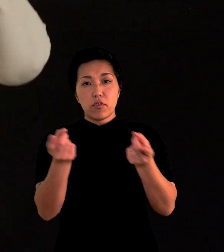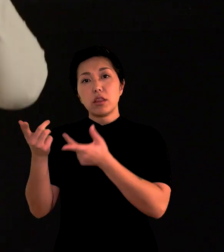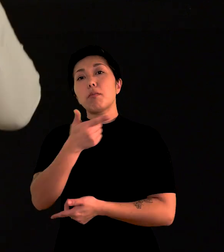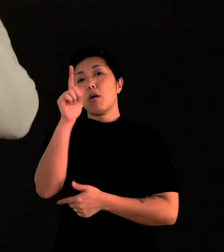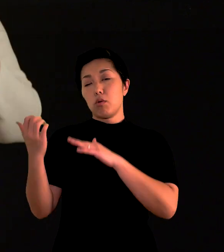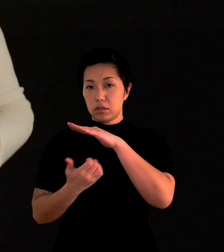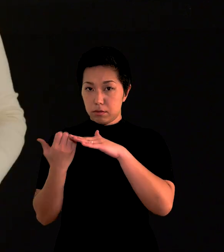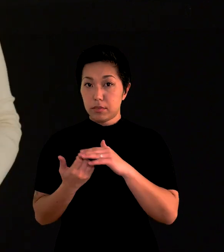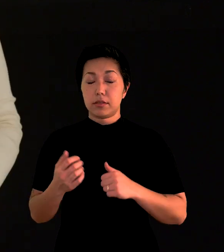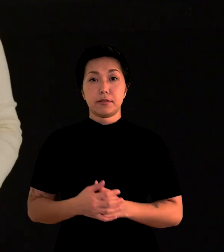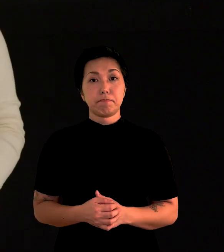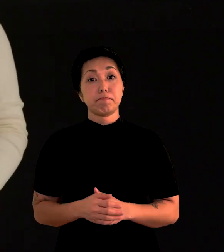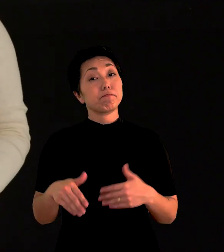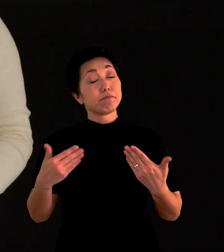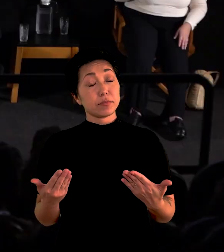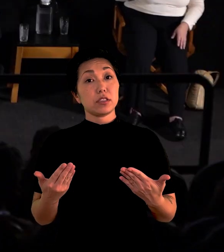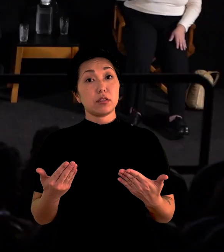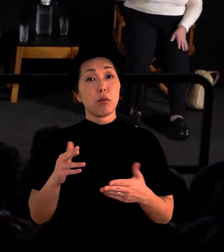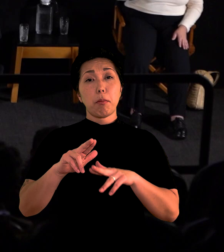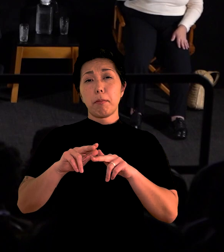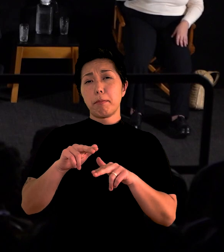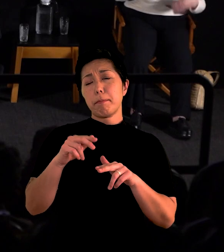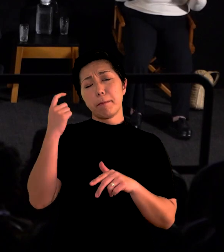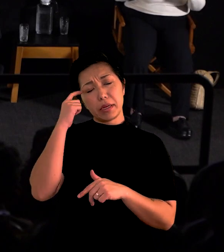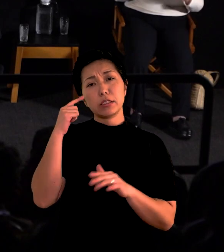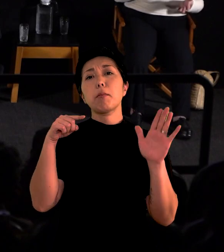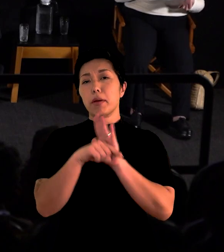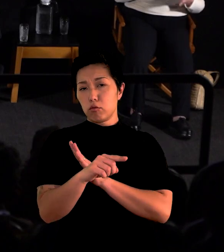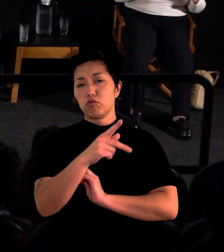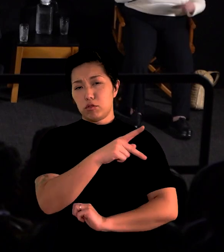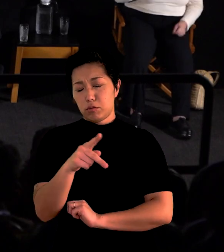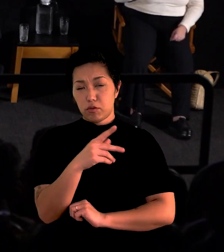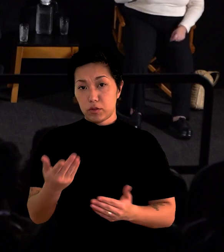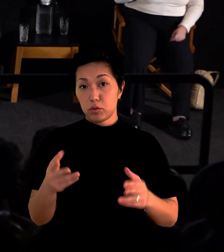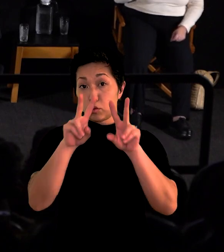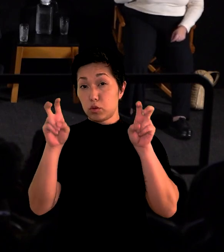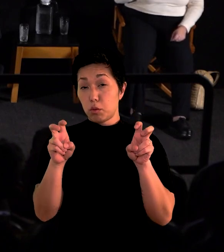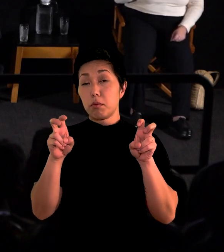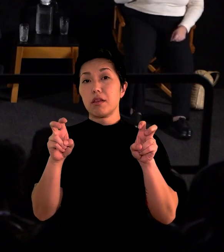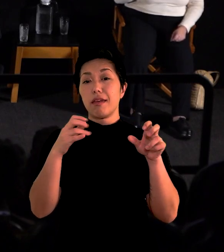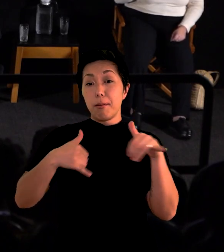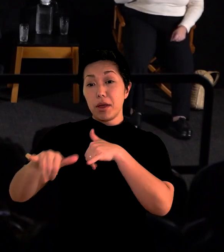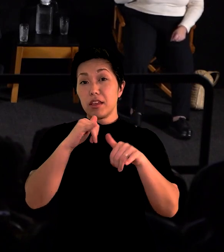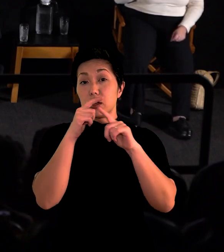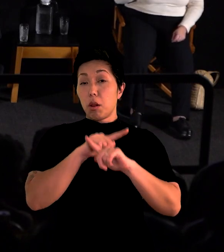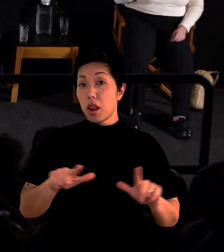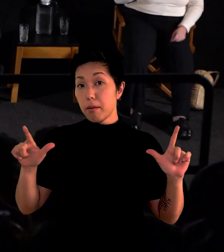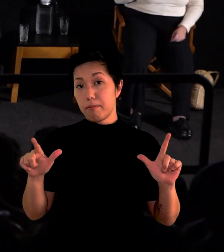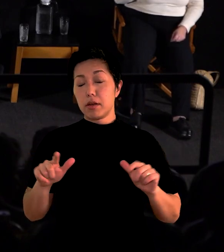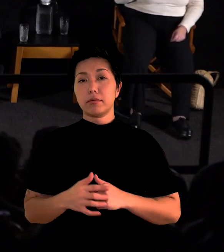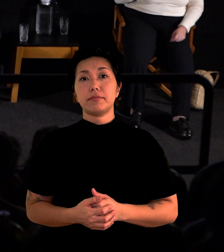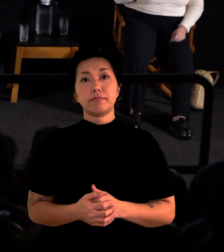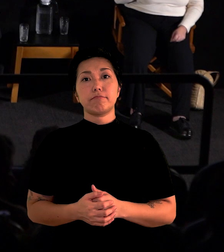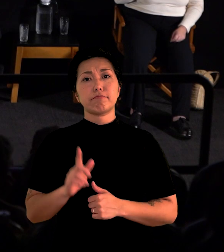foram vendidos para outras empresas. A partir disso, então, a pergunta que o professor faz sobre